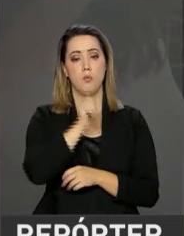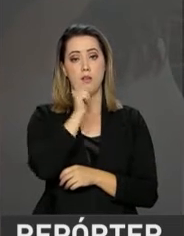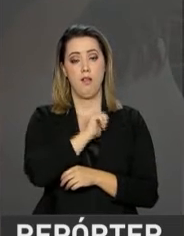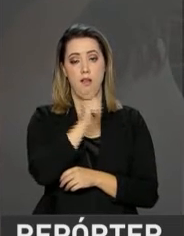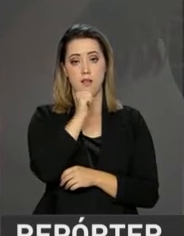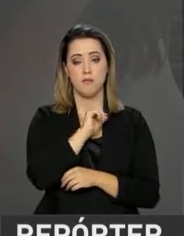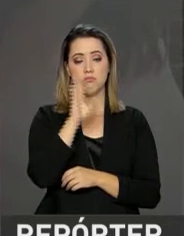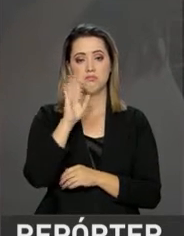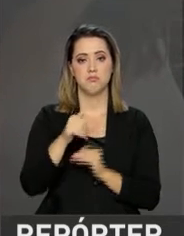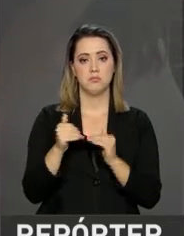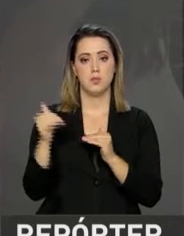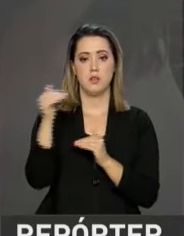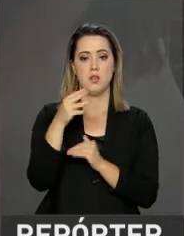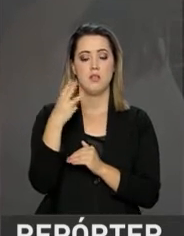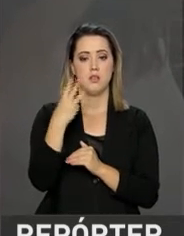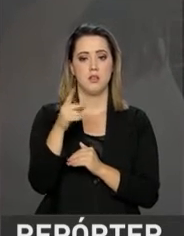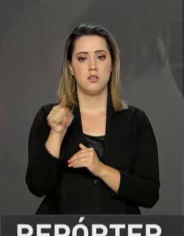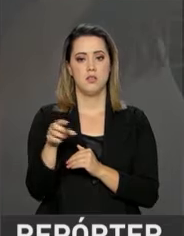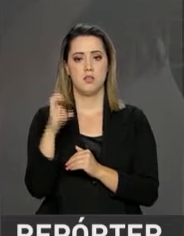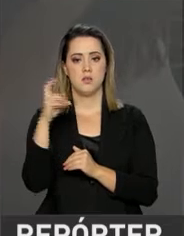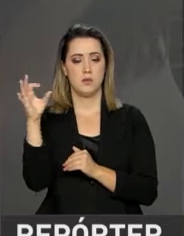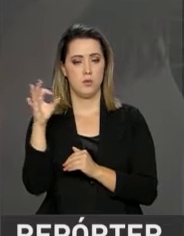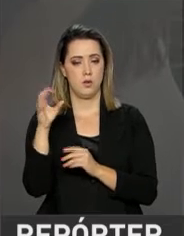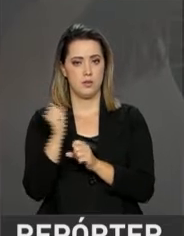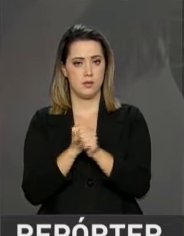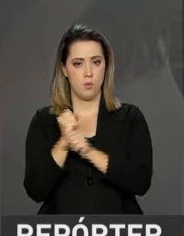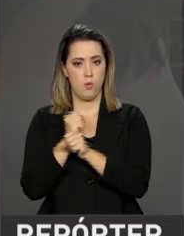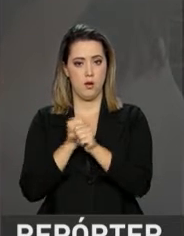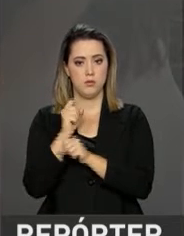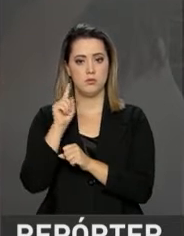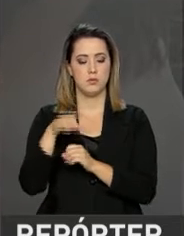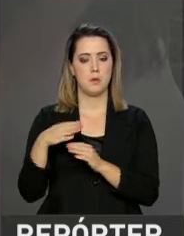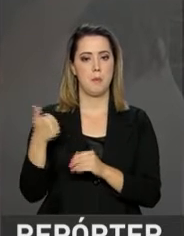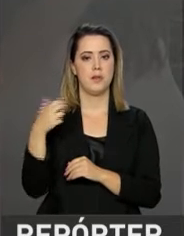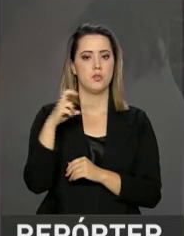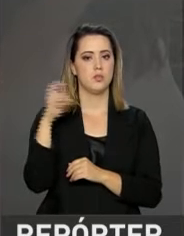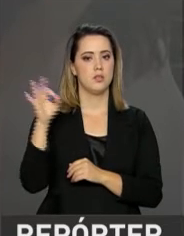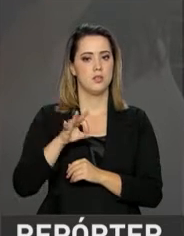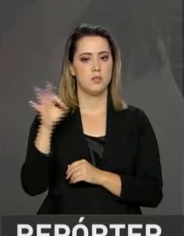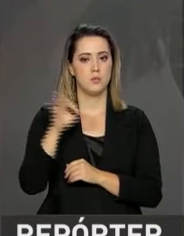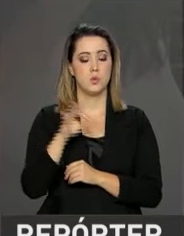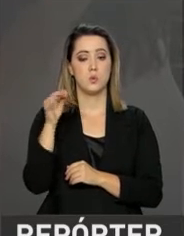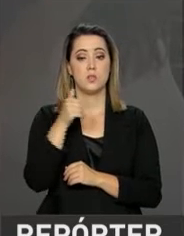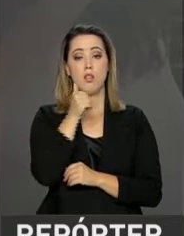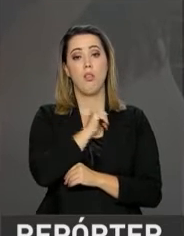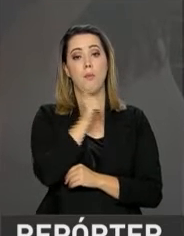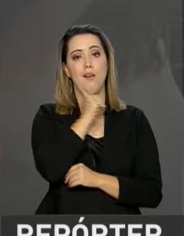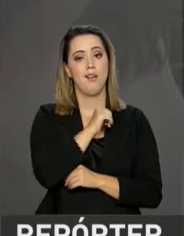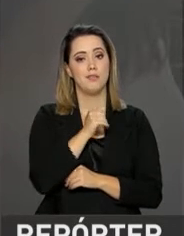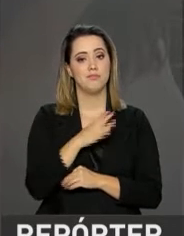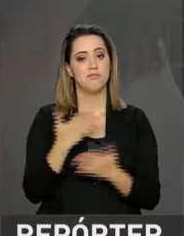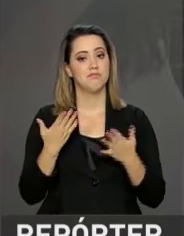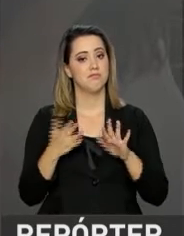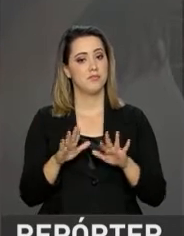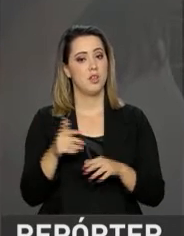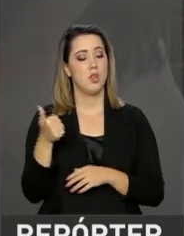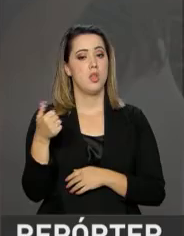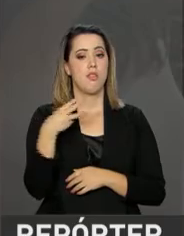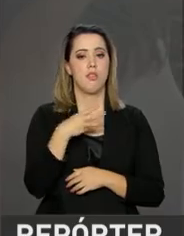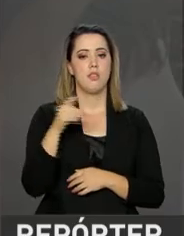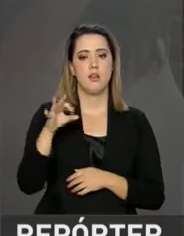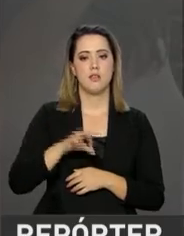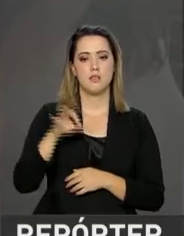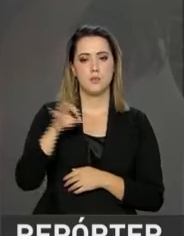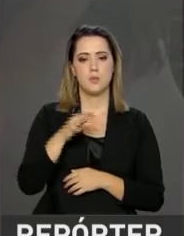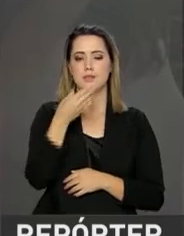que têm um negócio com até três anos e meio de existência ficou em mais de 15 por cento entre as mulheres e em cerca de 13 por